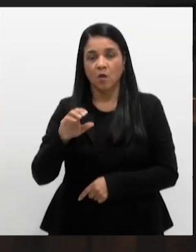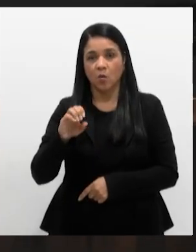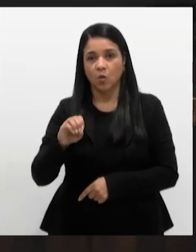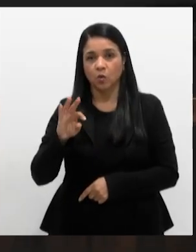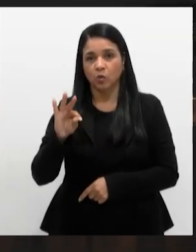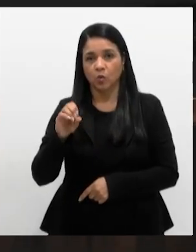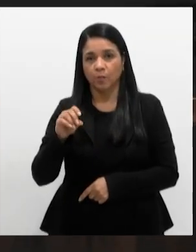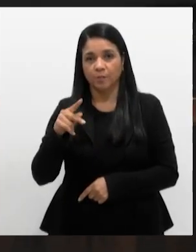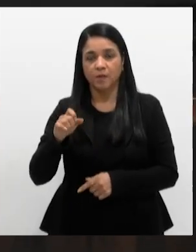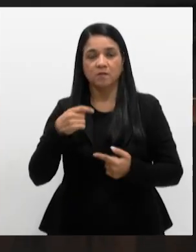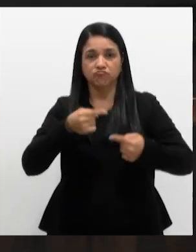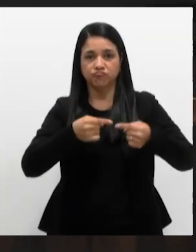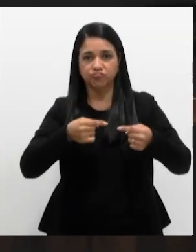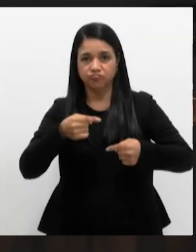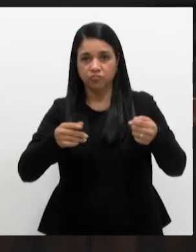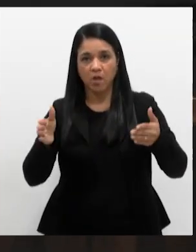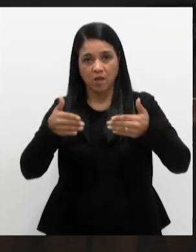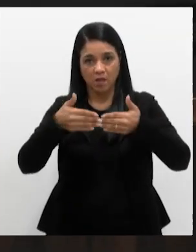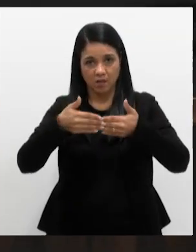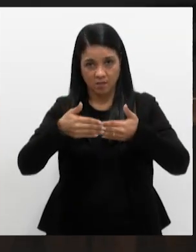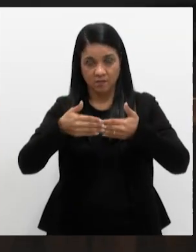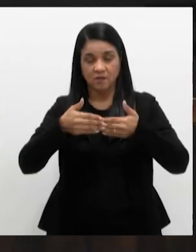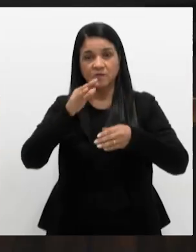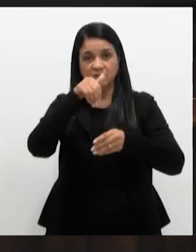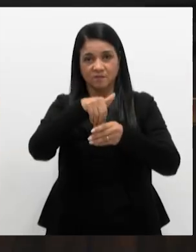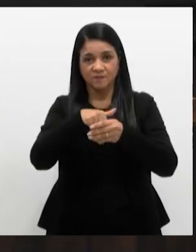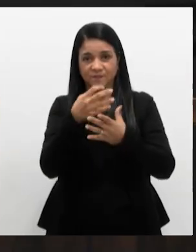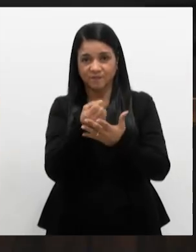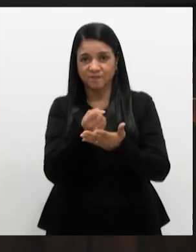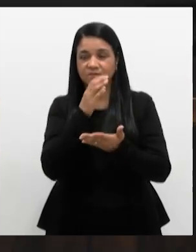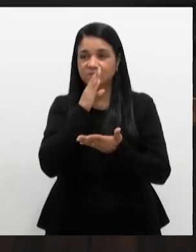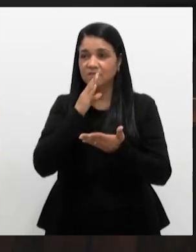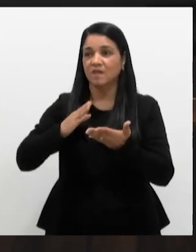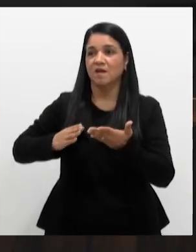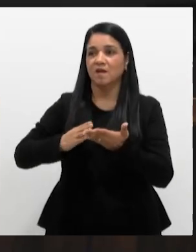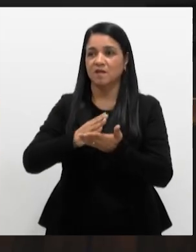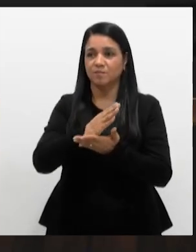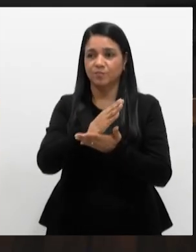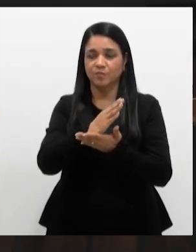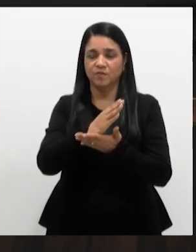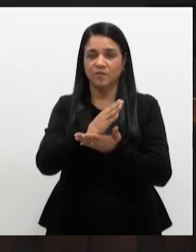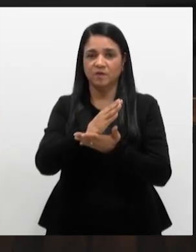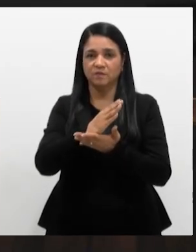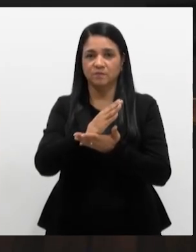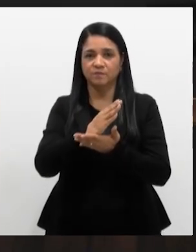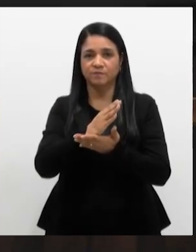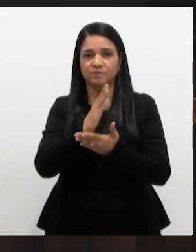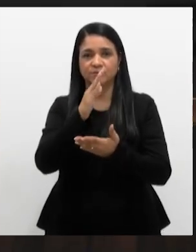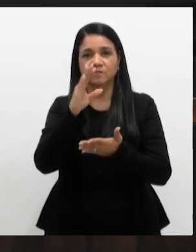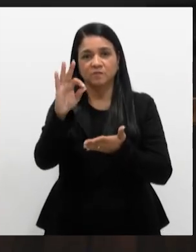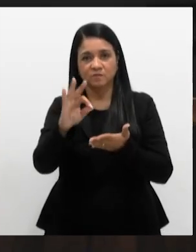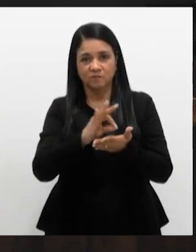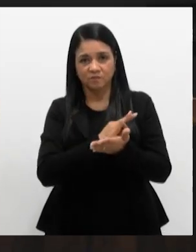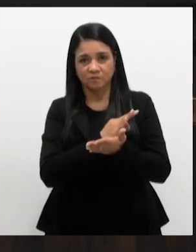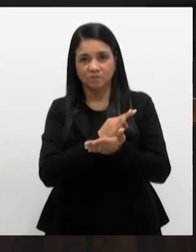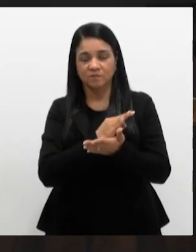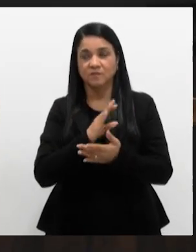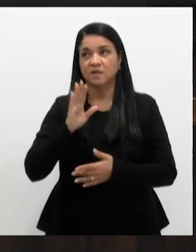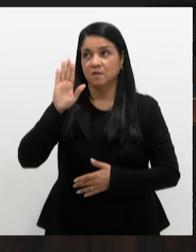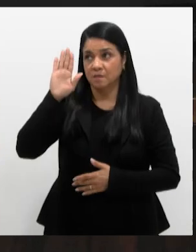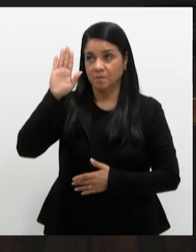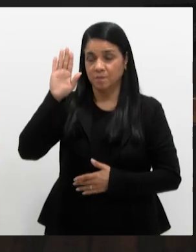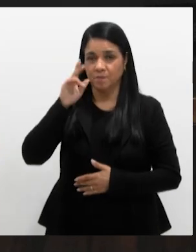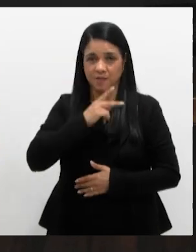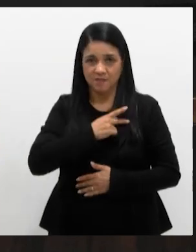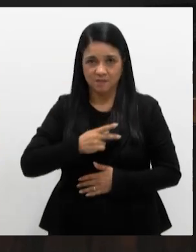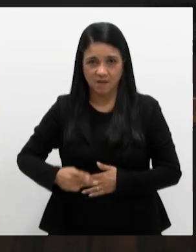queira discutir, encerrada a discussão. Em votação, os senhores que aprovam, permaneçam como estão. Aprovado, vai autógrafo. Presidente.